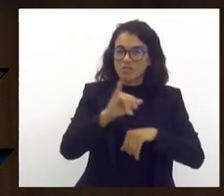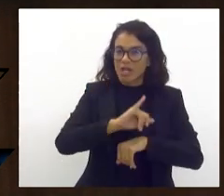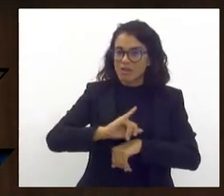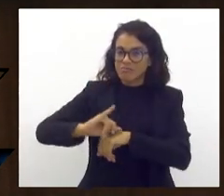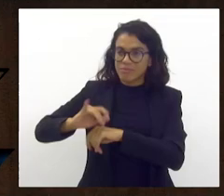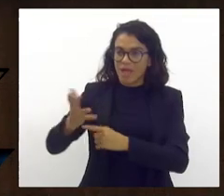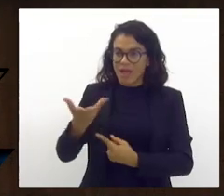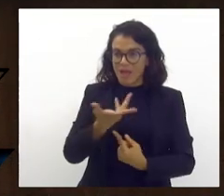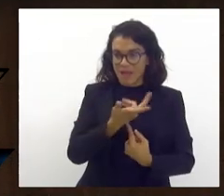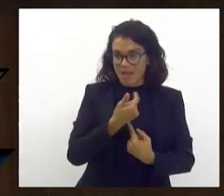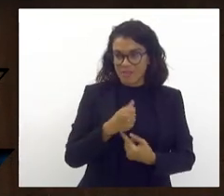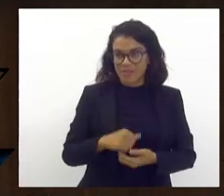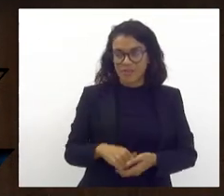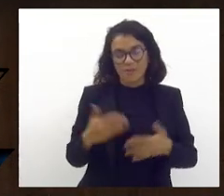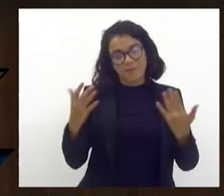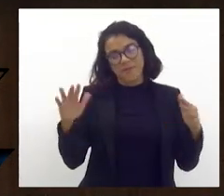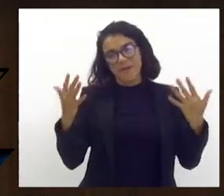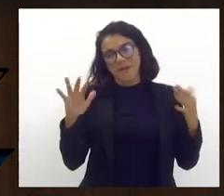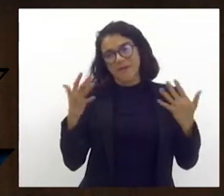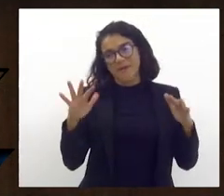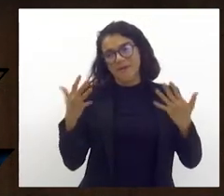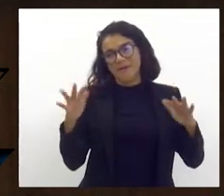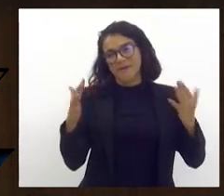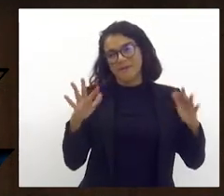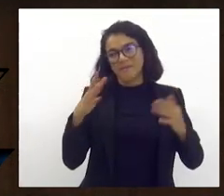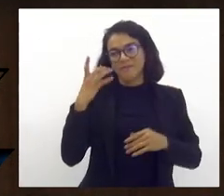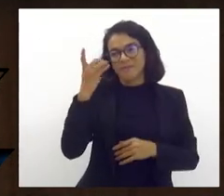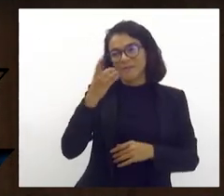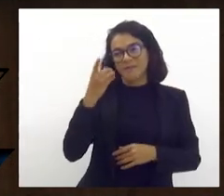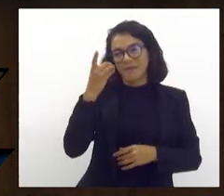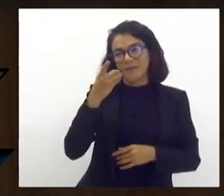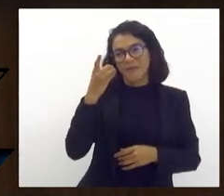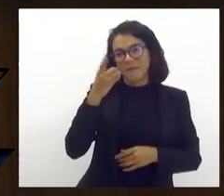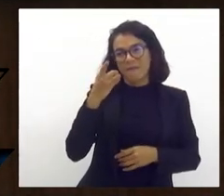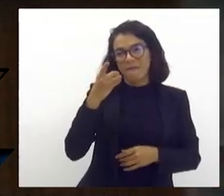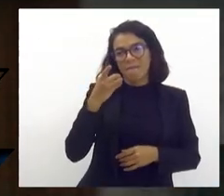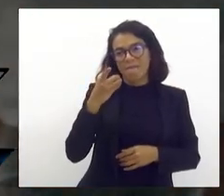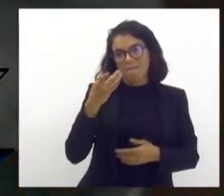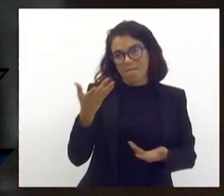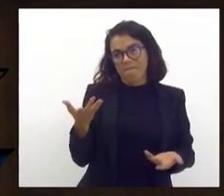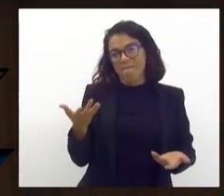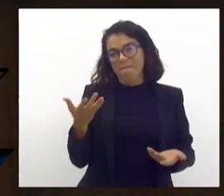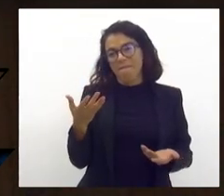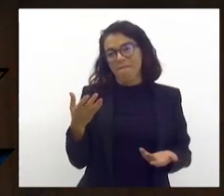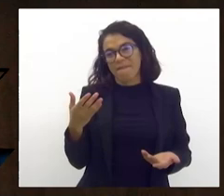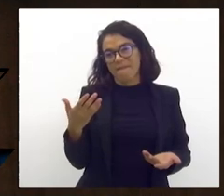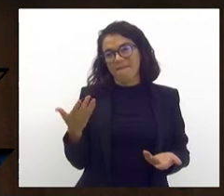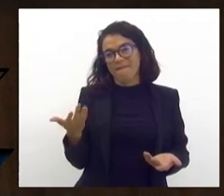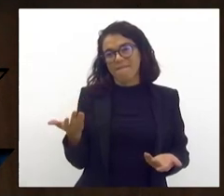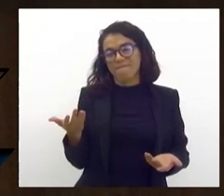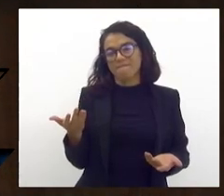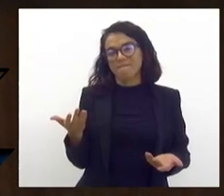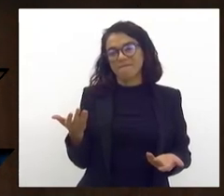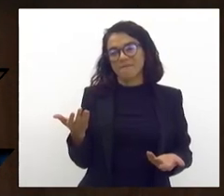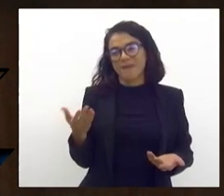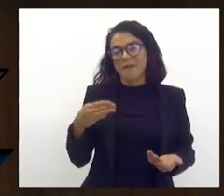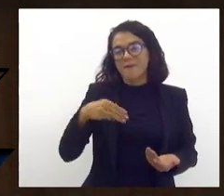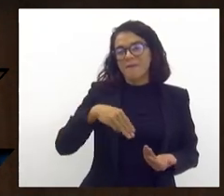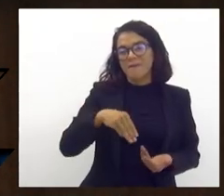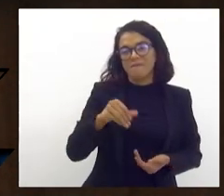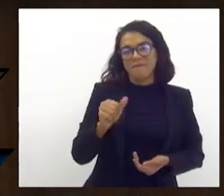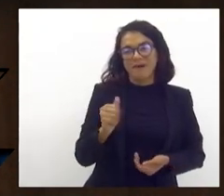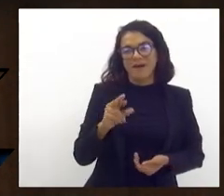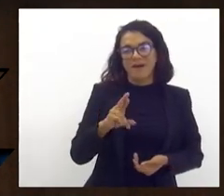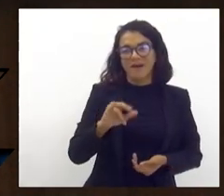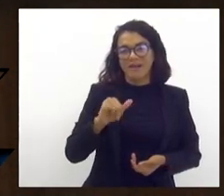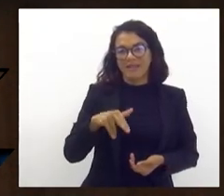essa criatividade. Parabéns, deputada Cher do MST, vulgo Marina do